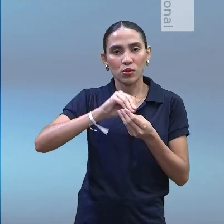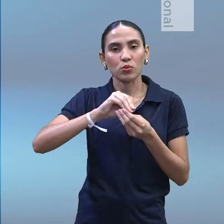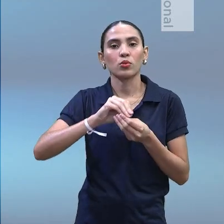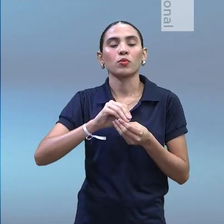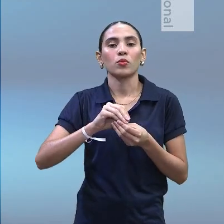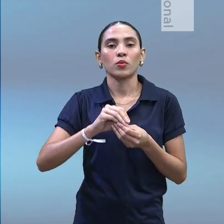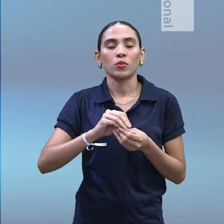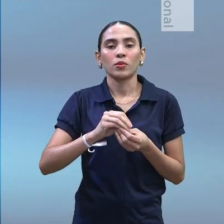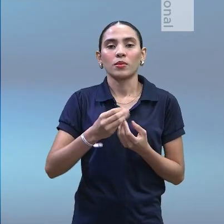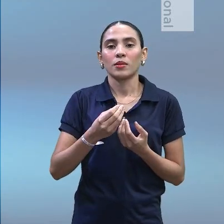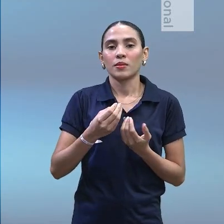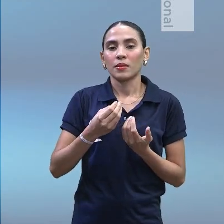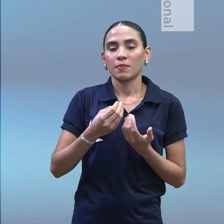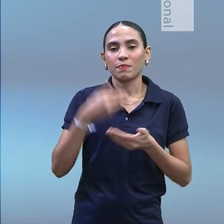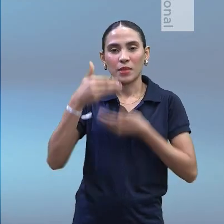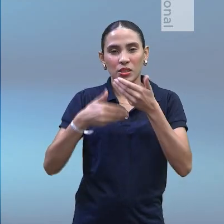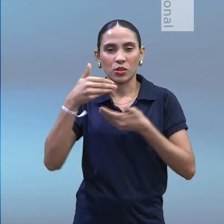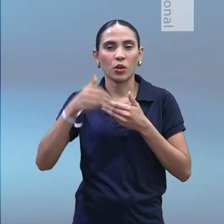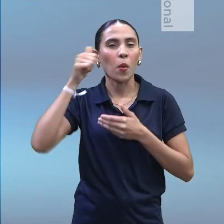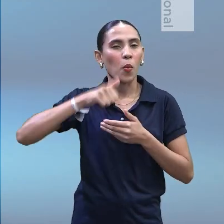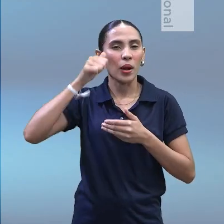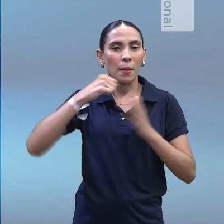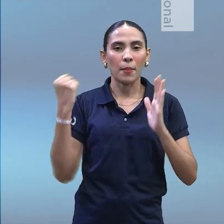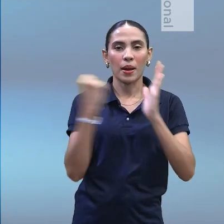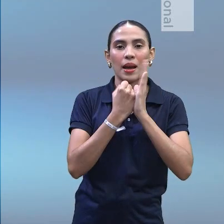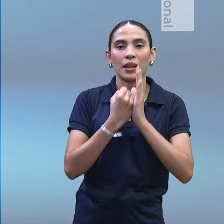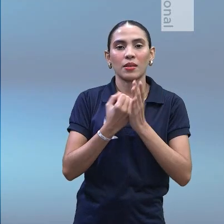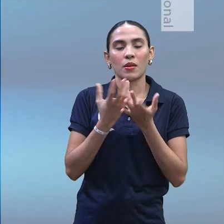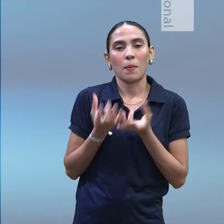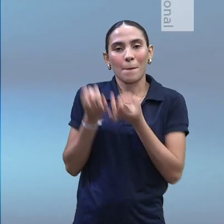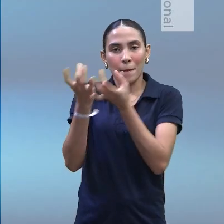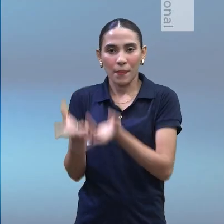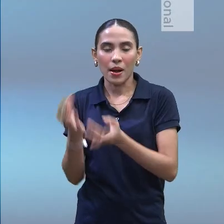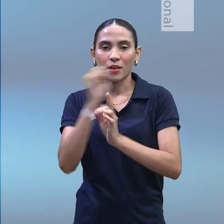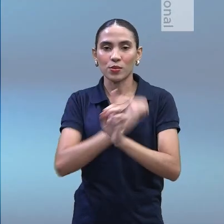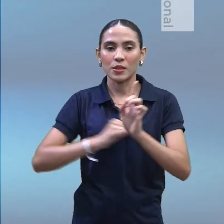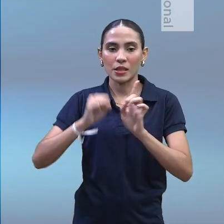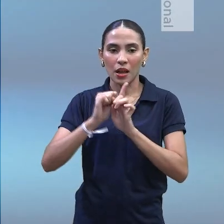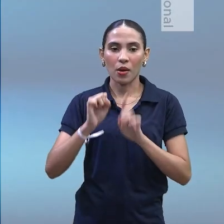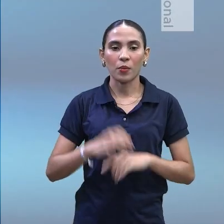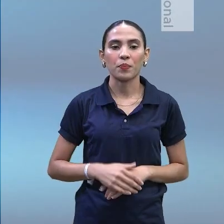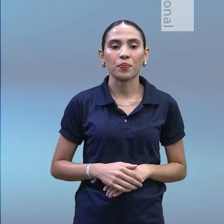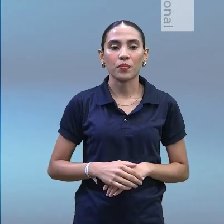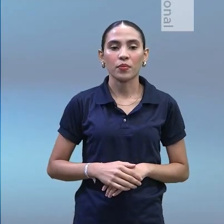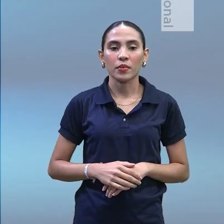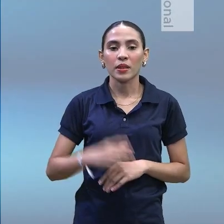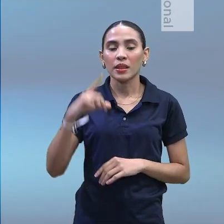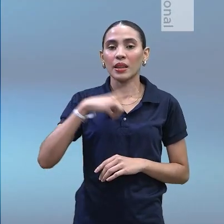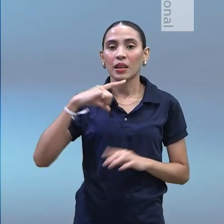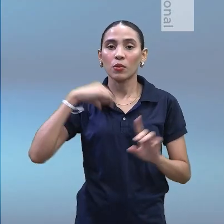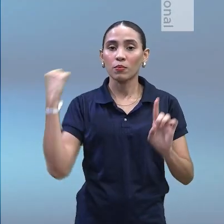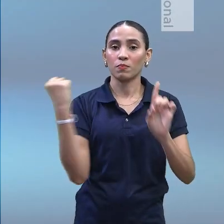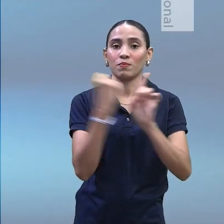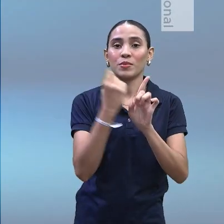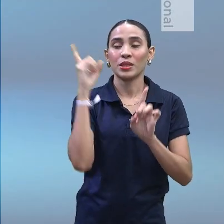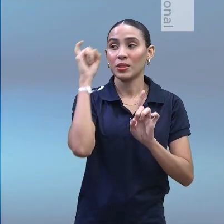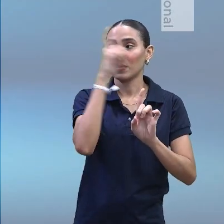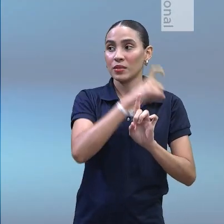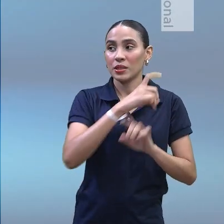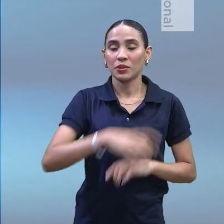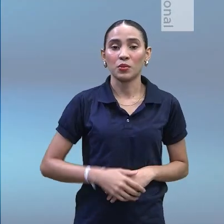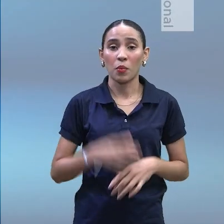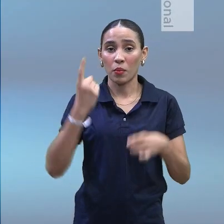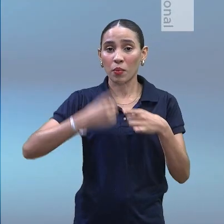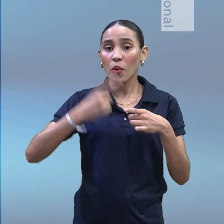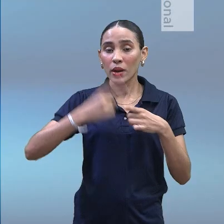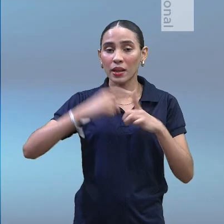Sensível e crítico da trajetória de uma mulher marcada pela exclusão social, culminando em uma morte trágica, né? Porque